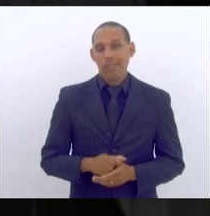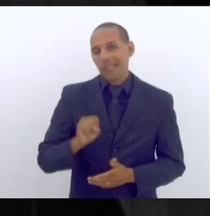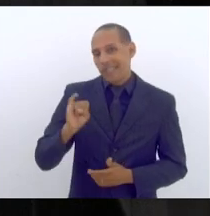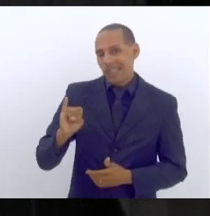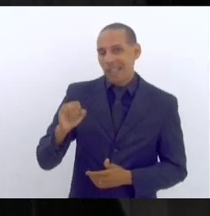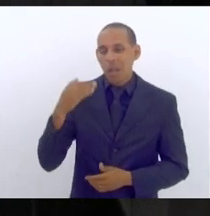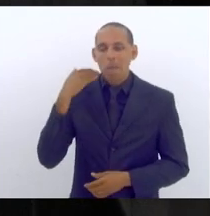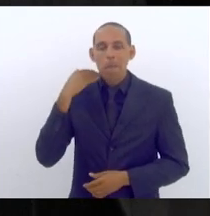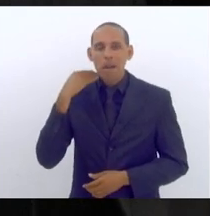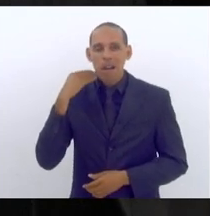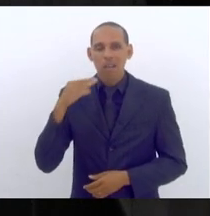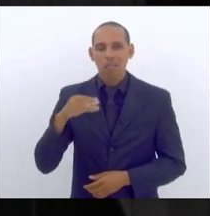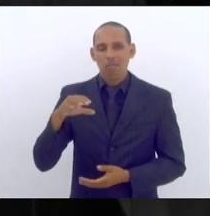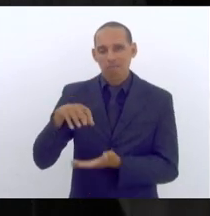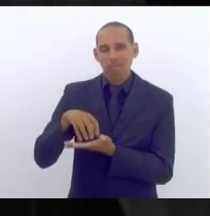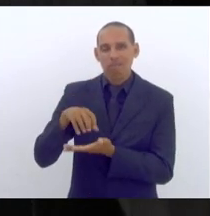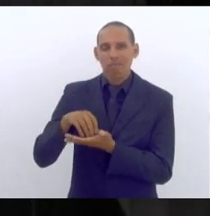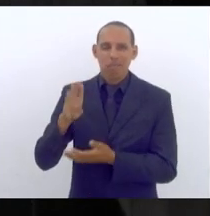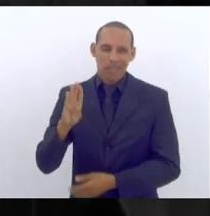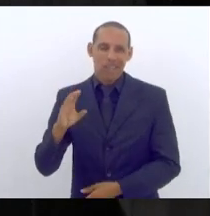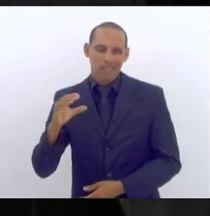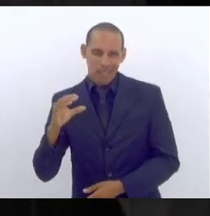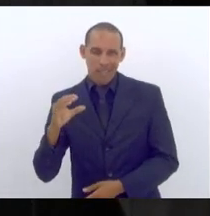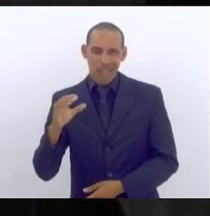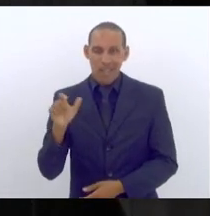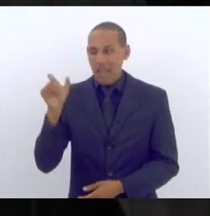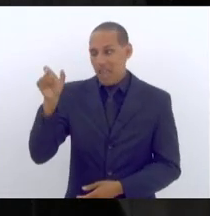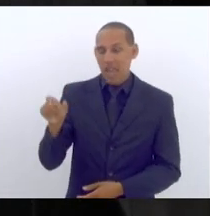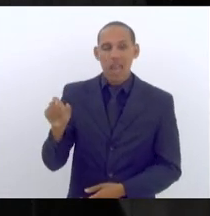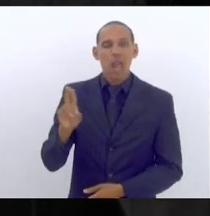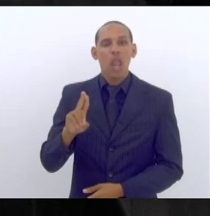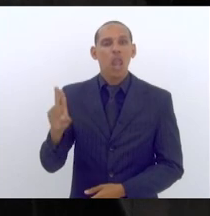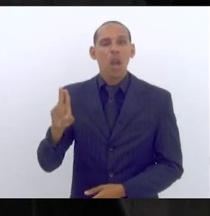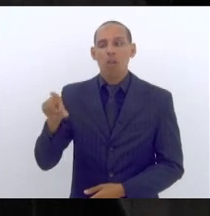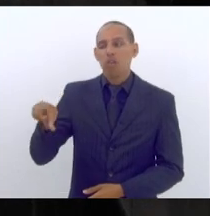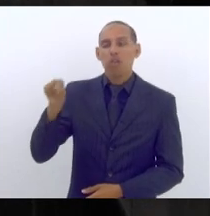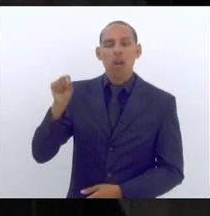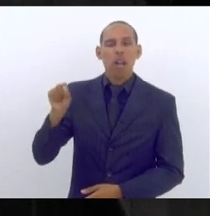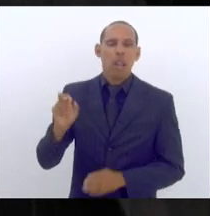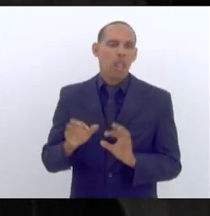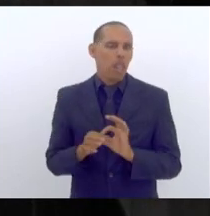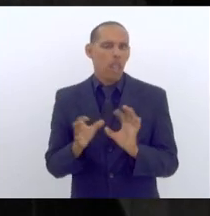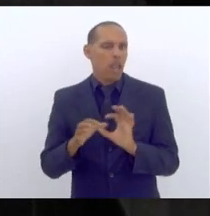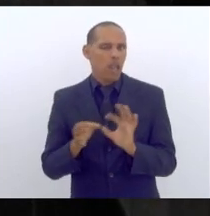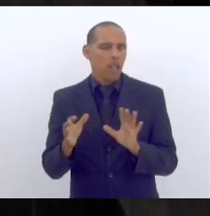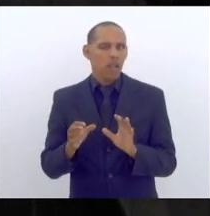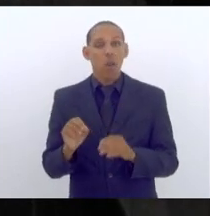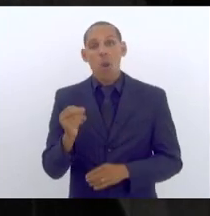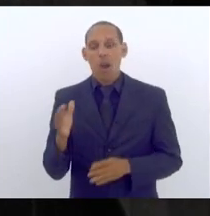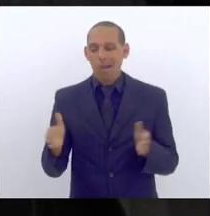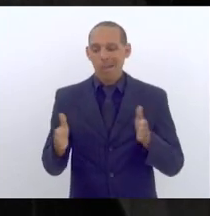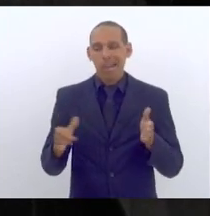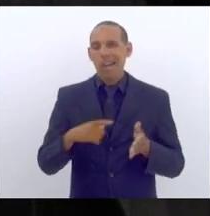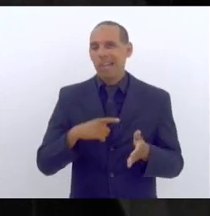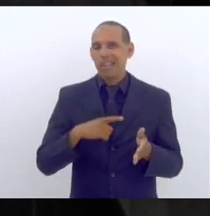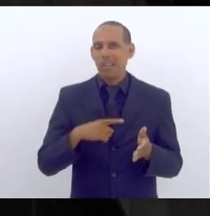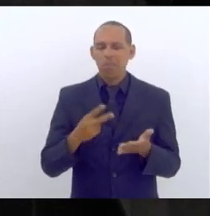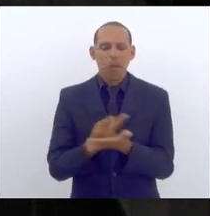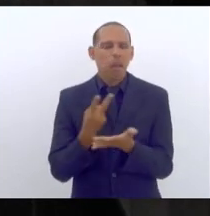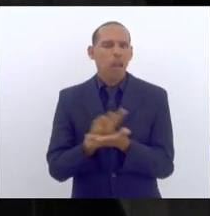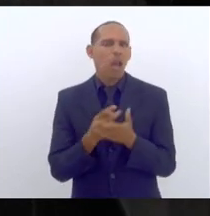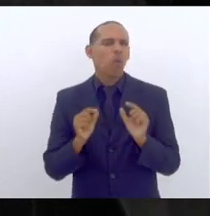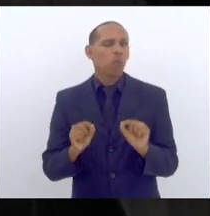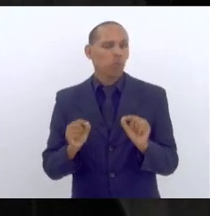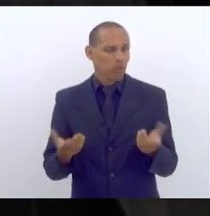Central é de livre nomeação se o Banco Central tem mandato O que que tá errado